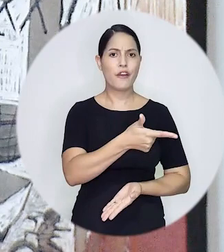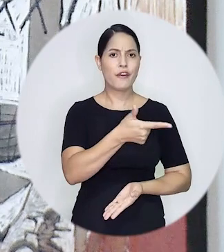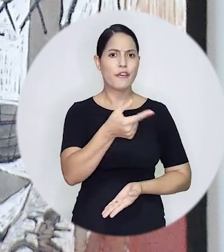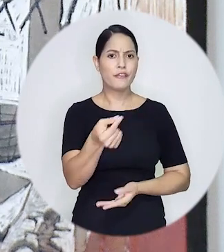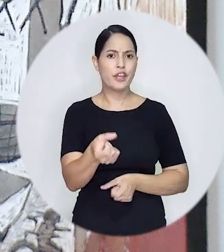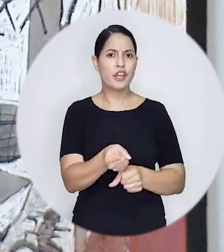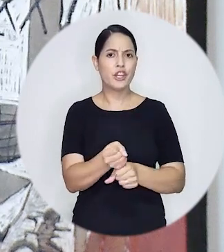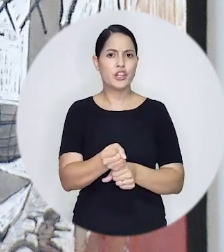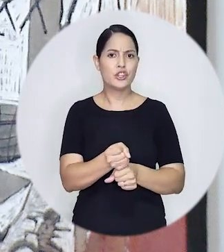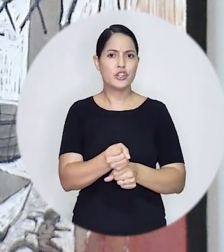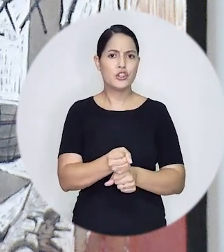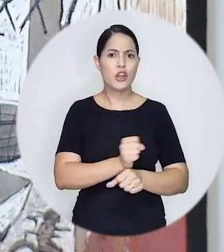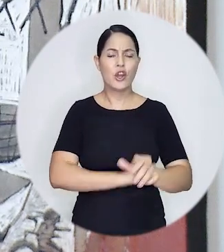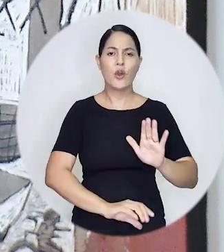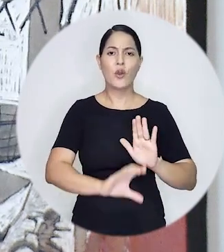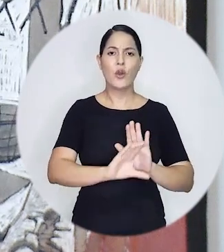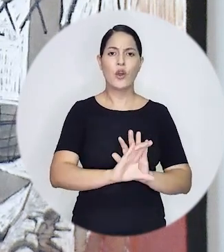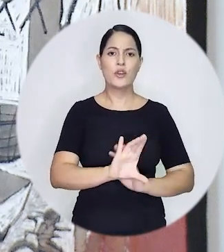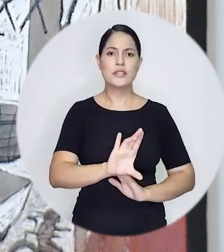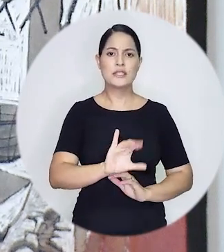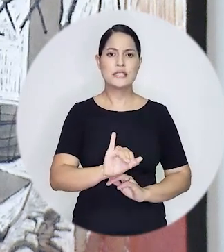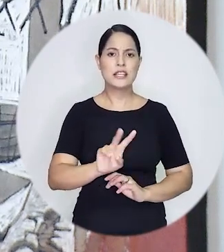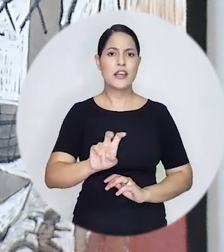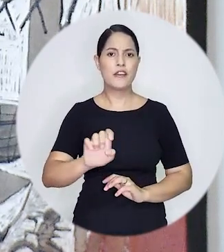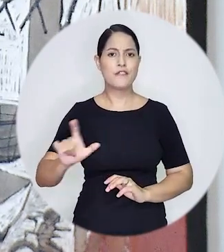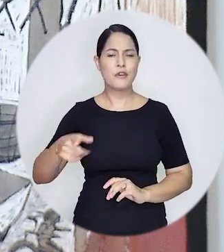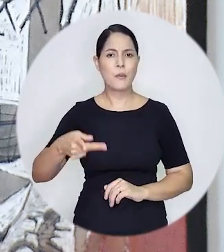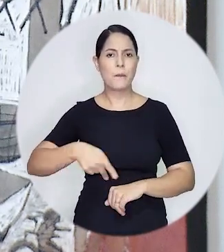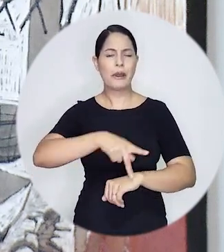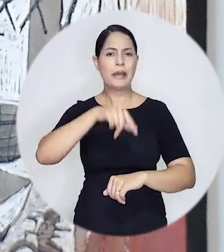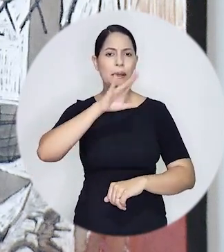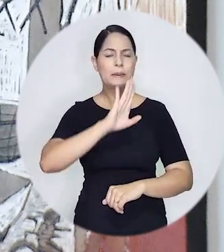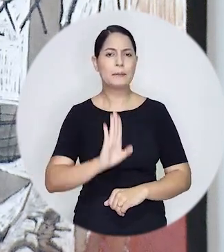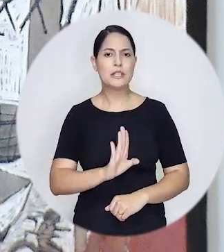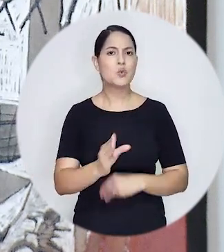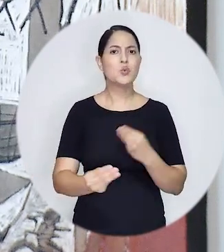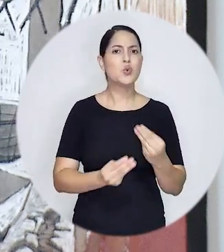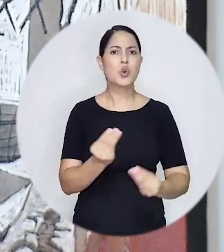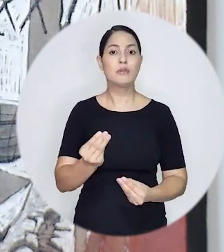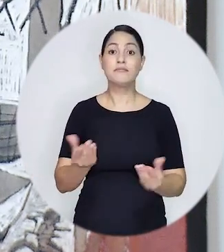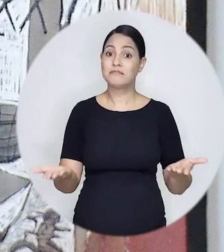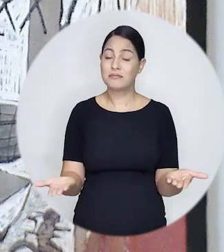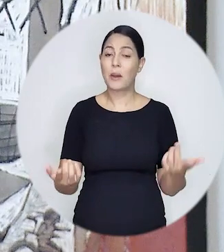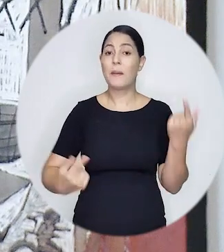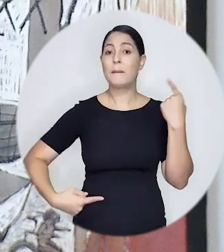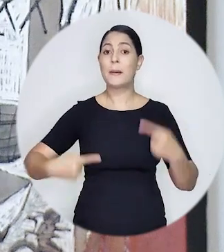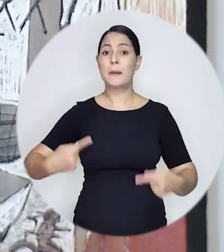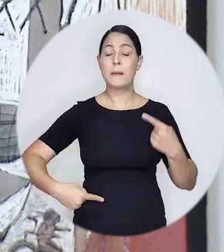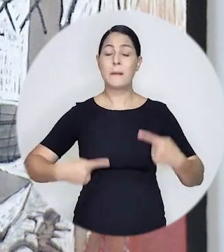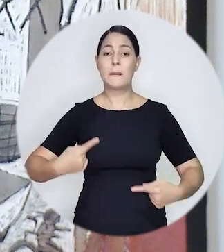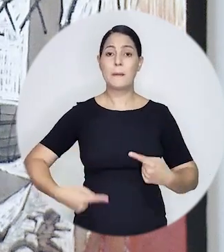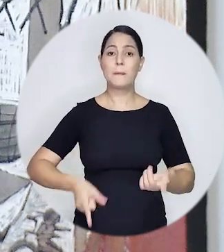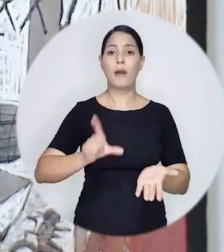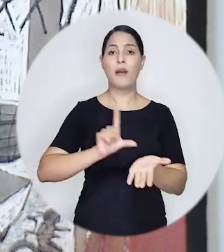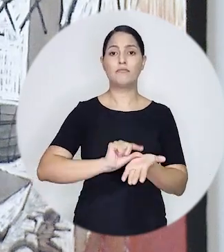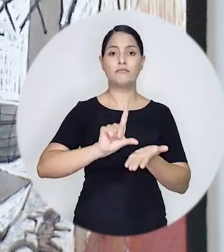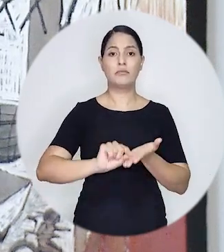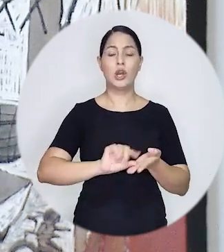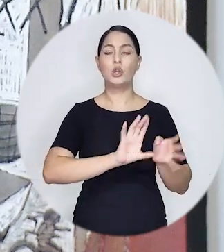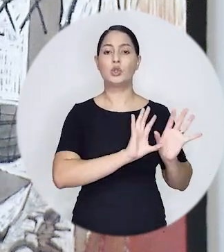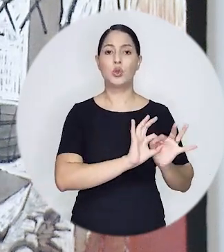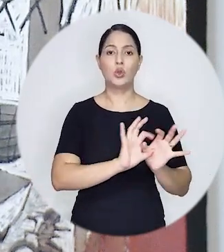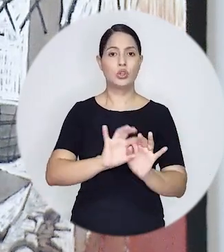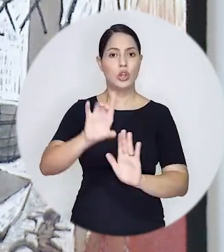tema 20 anos de vigência do Código Civil no Brasil. A ideia é promover o debate e a produção acadêmica sobre a